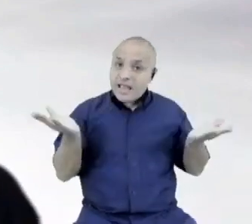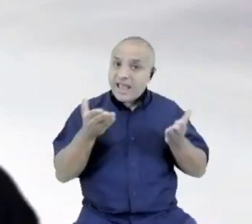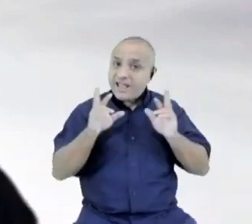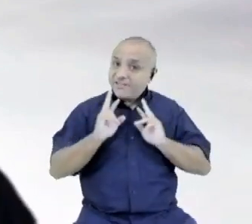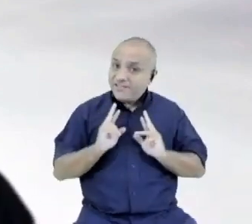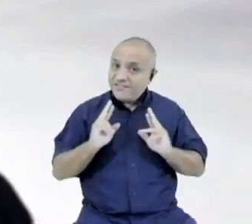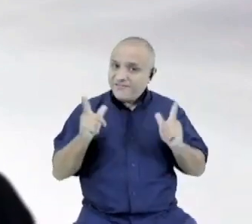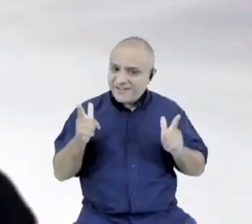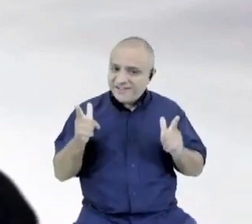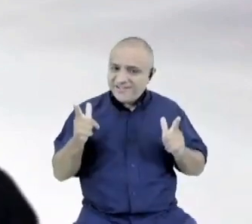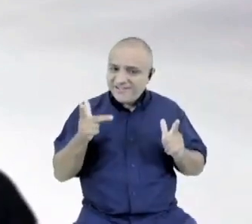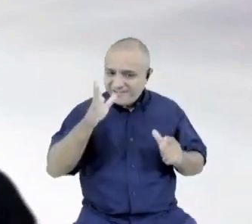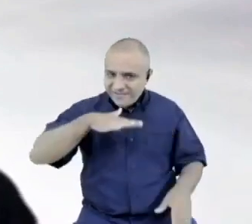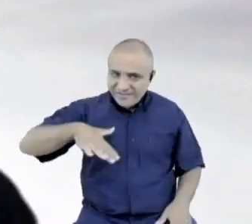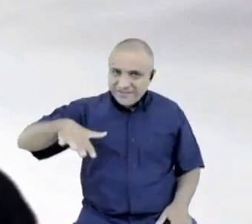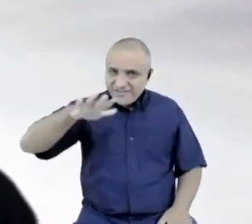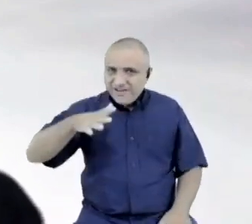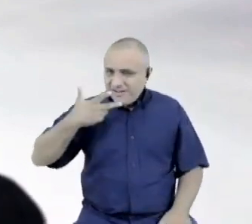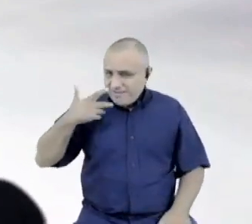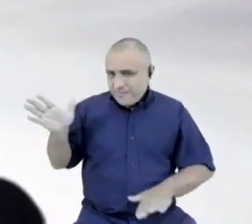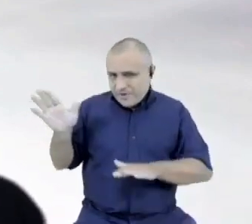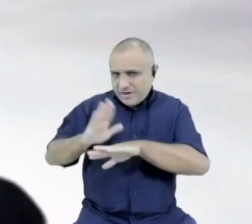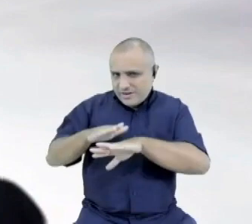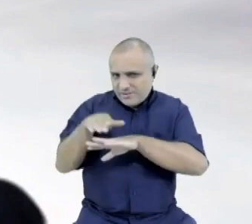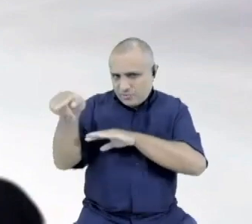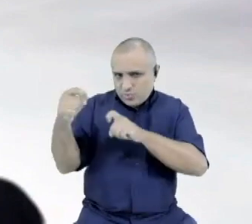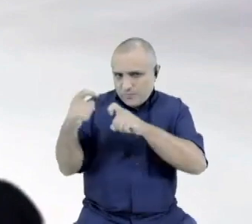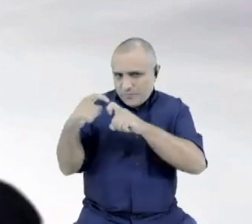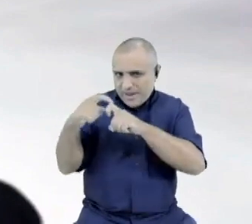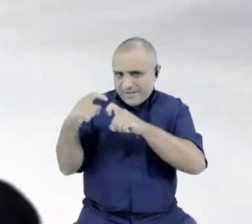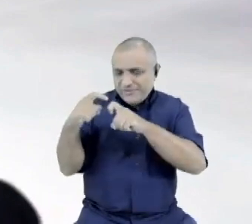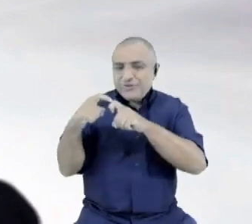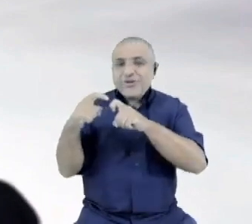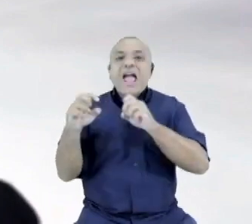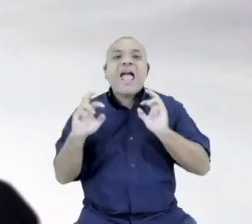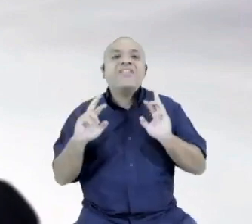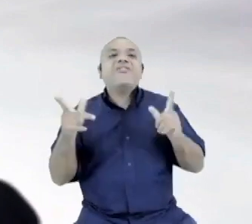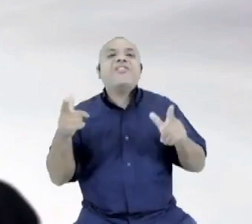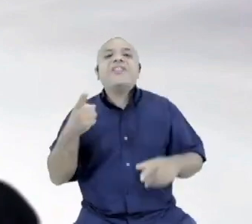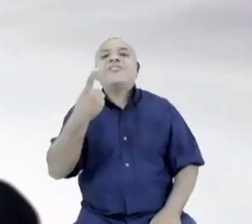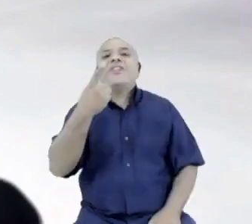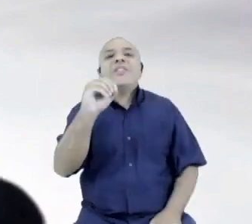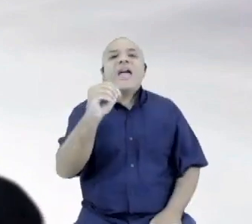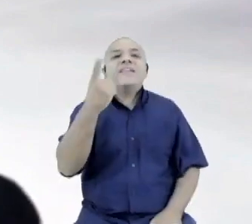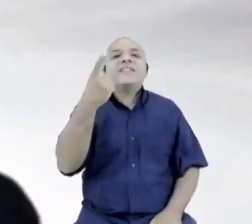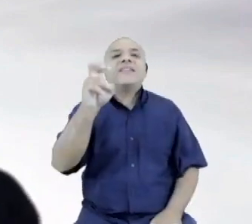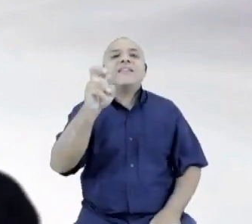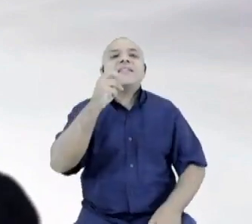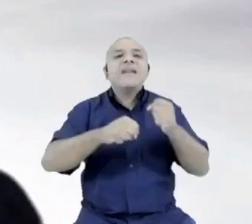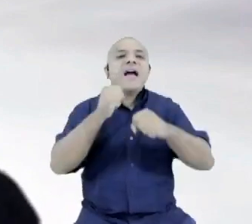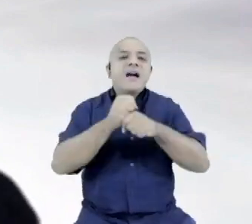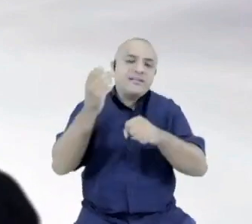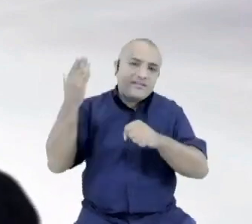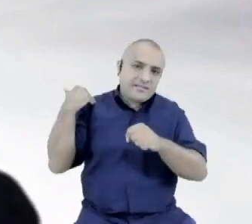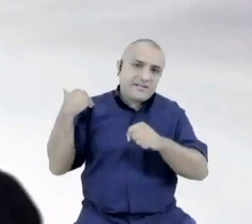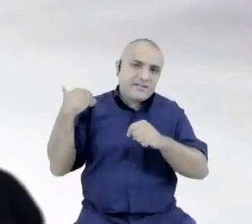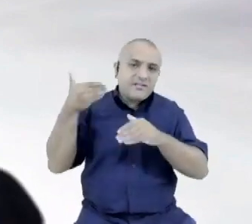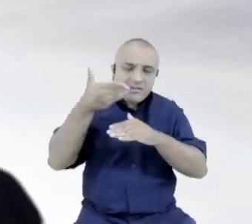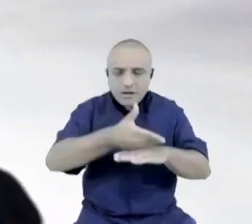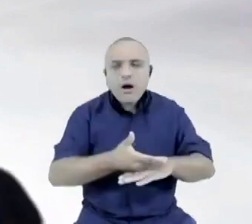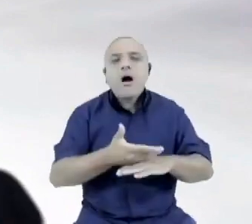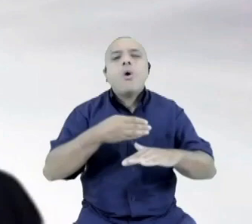Eu estou falando por parte dos médicos, muito diferente do que a gente tinha 10, 15 anos atrás. Então, a familiaridade com o